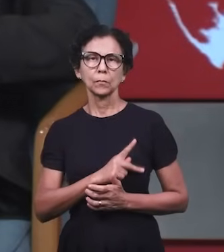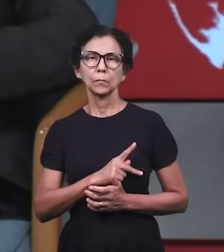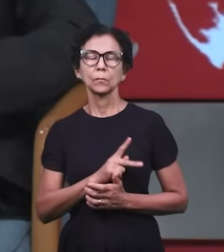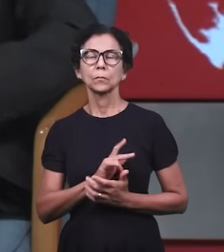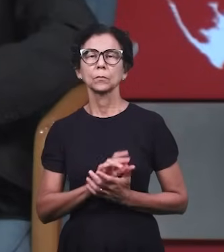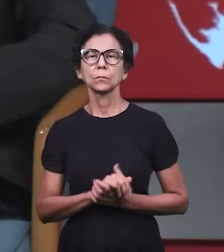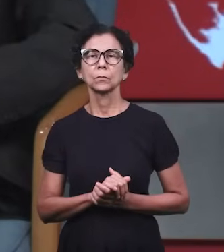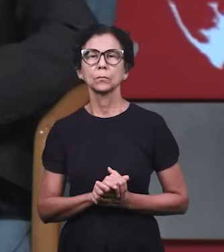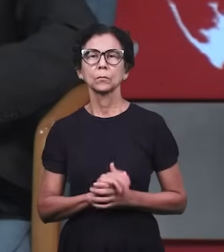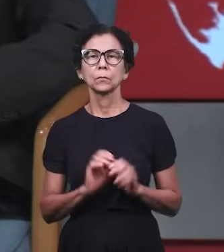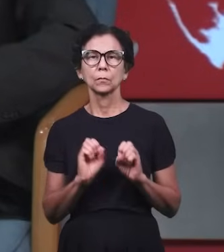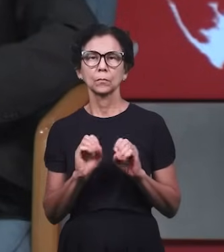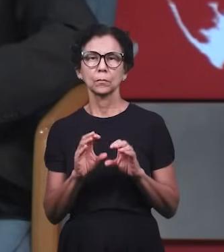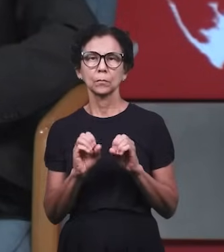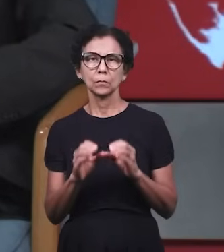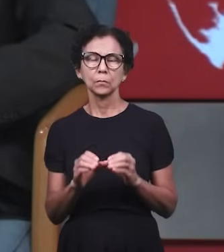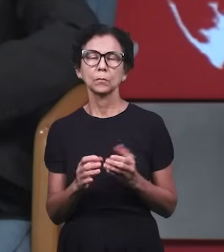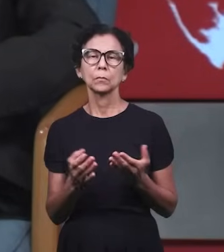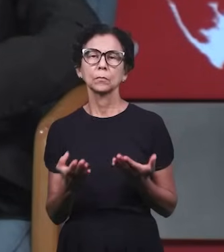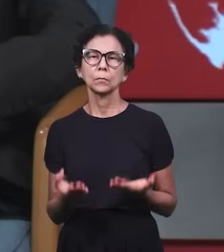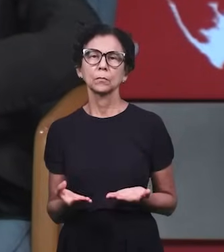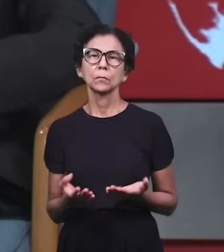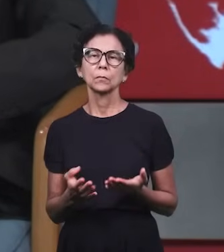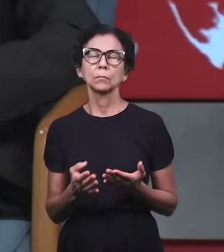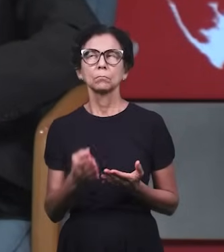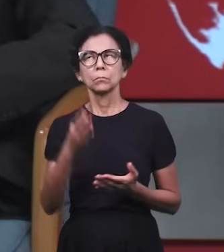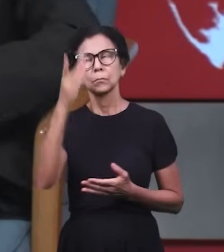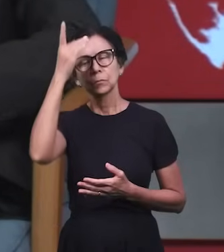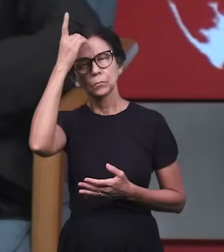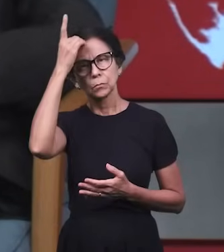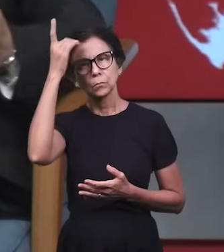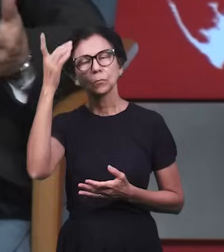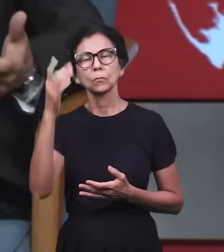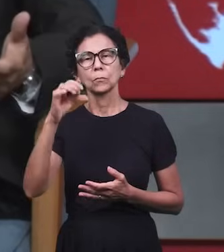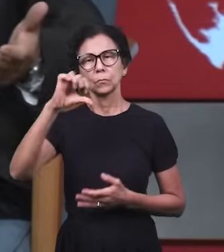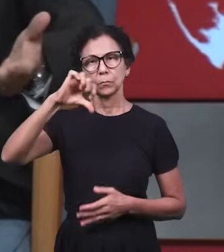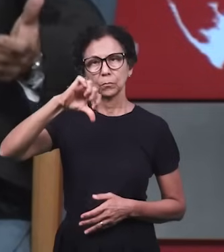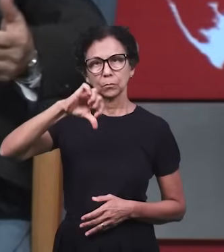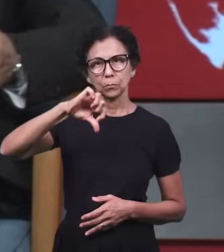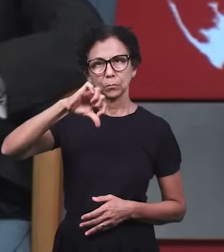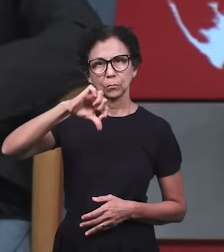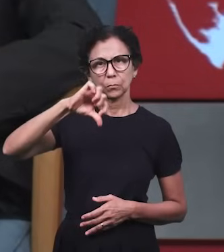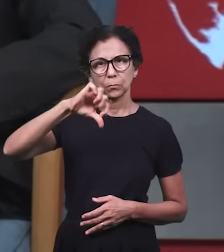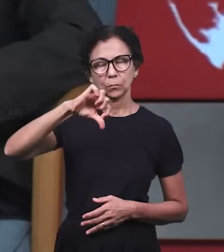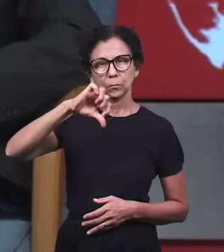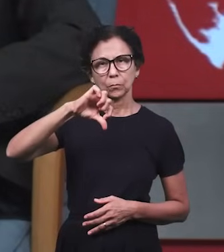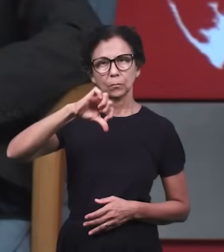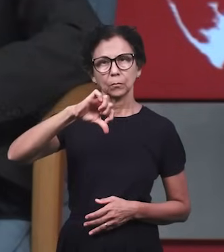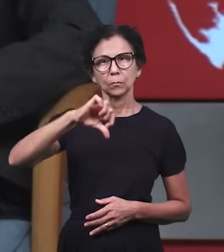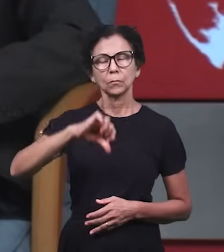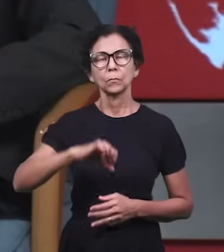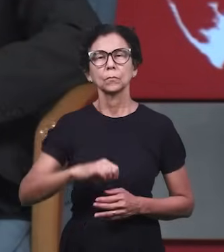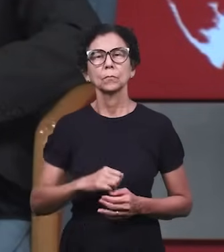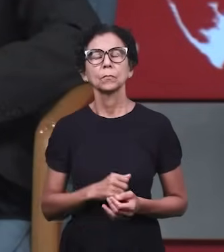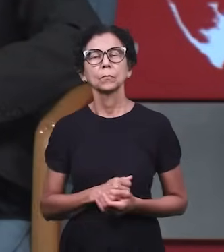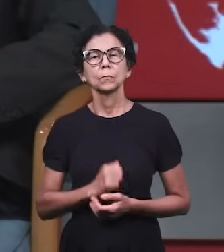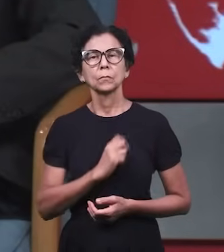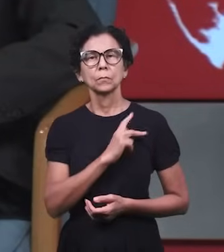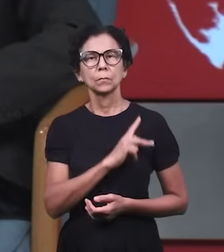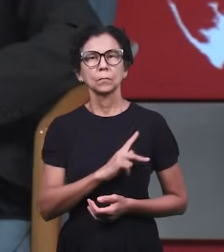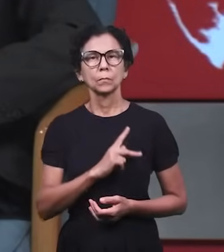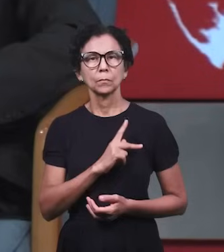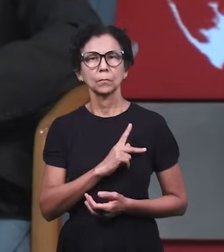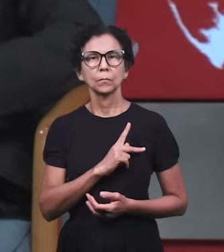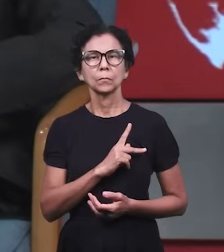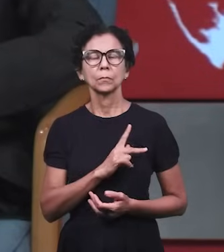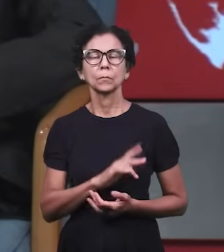a respeito dos dons espirituais, a respeito dos 9 dons espirituais descritos na primeira carta